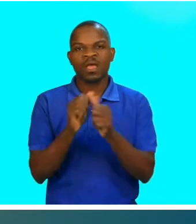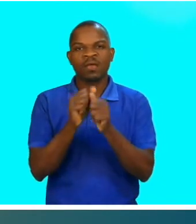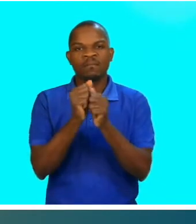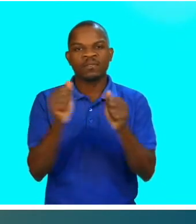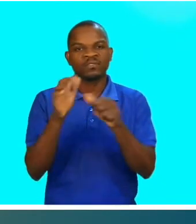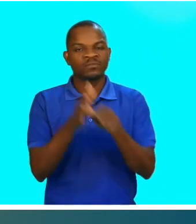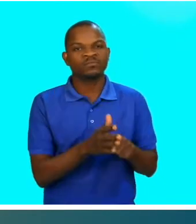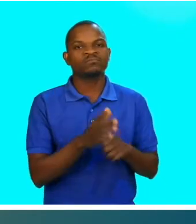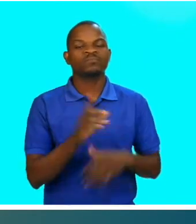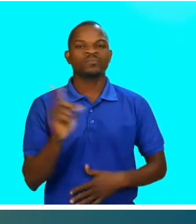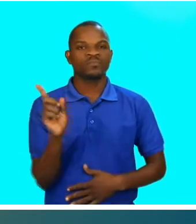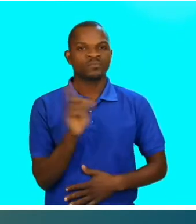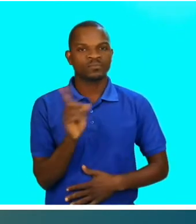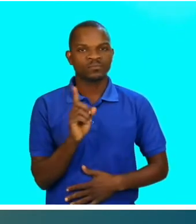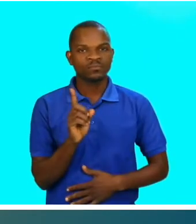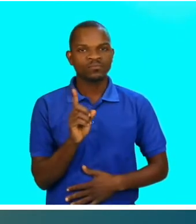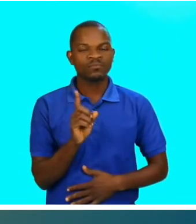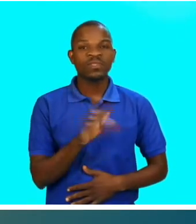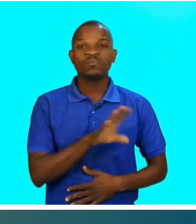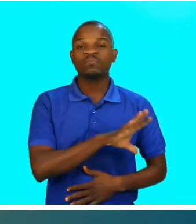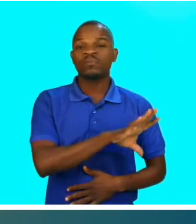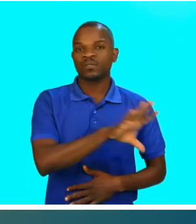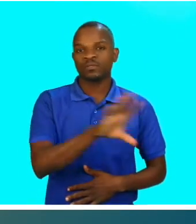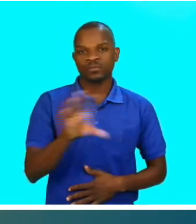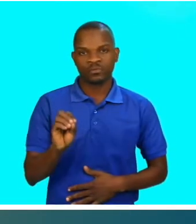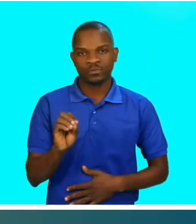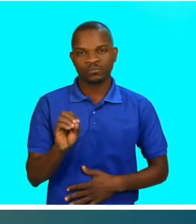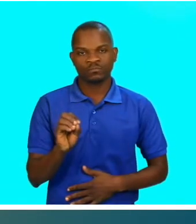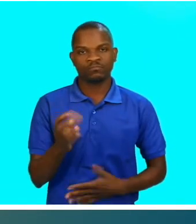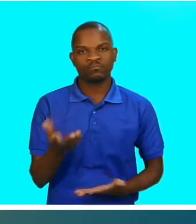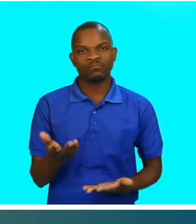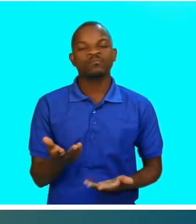discriminação, para todas. E